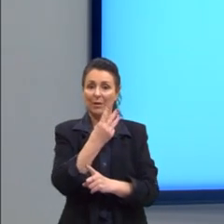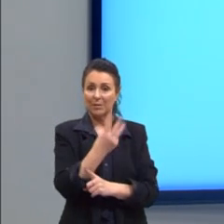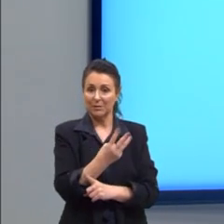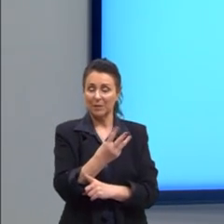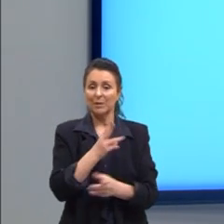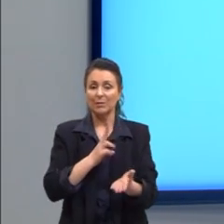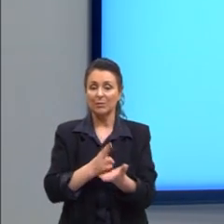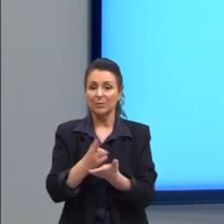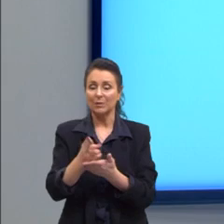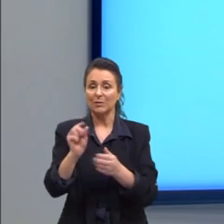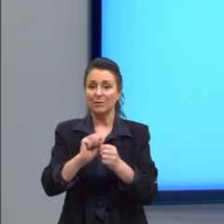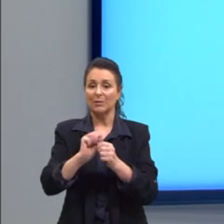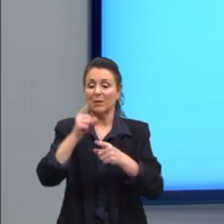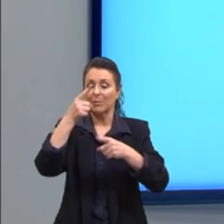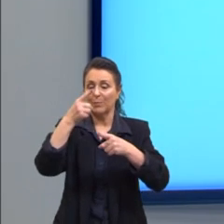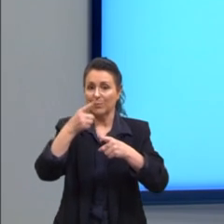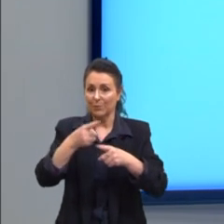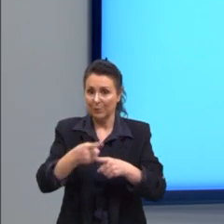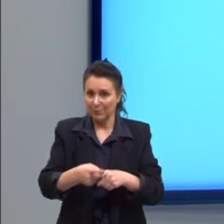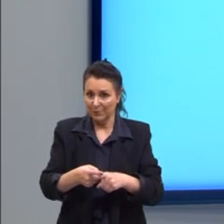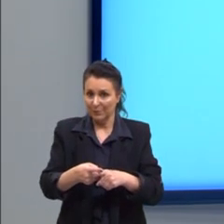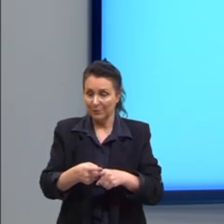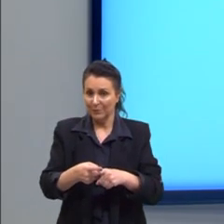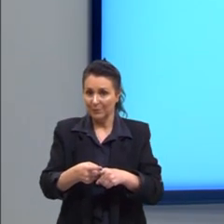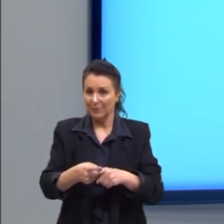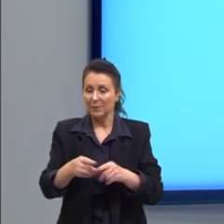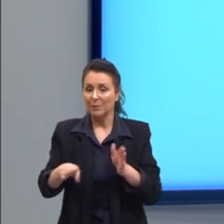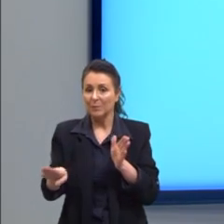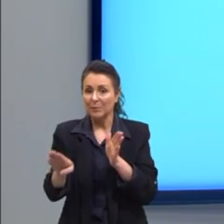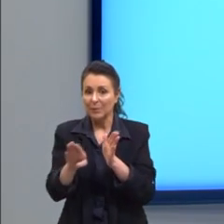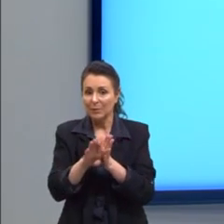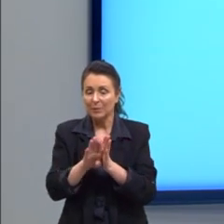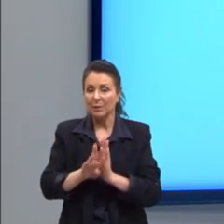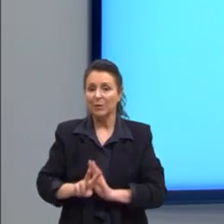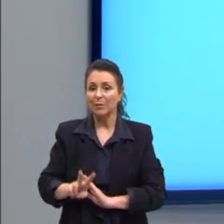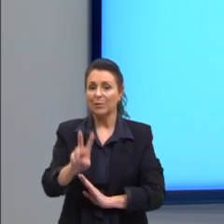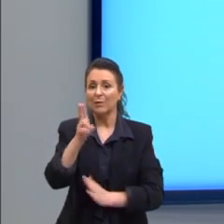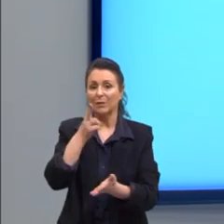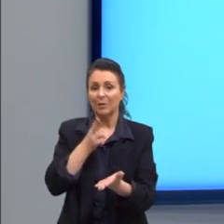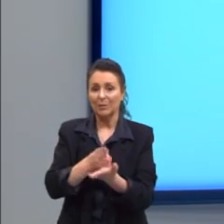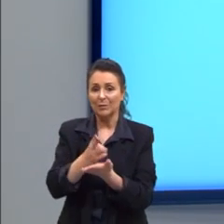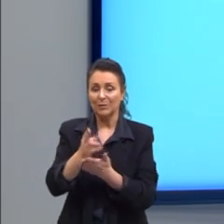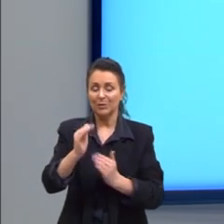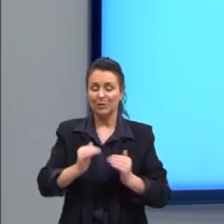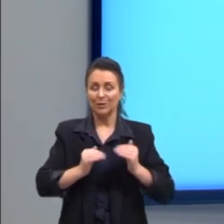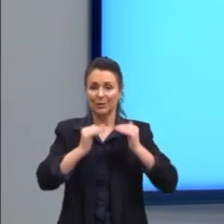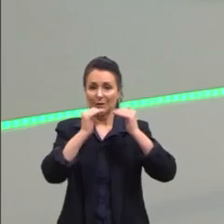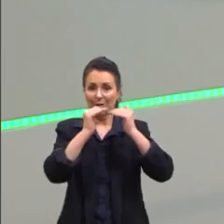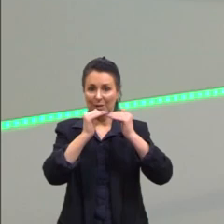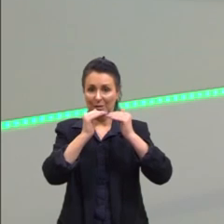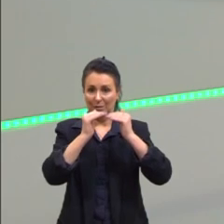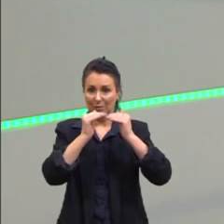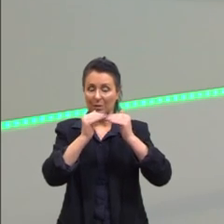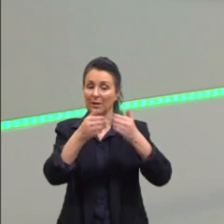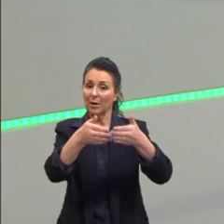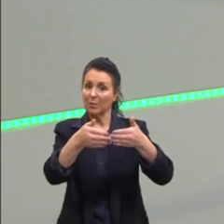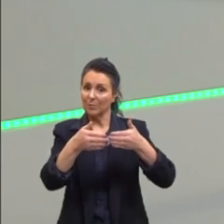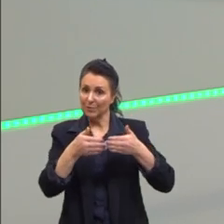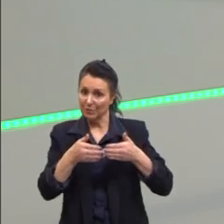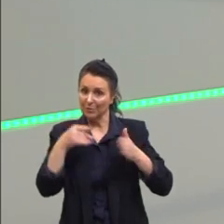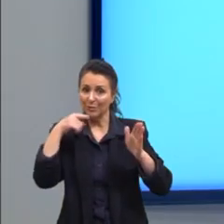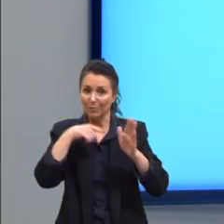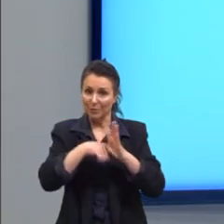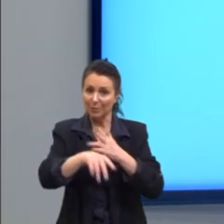constantes que eu vou fazer a multiplicação para chegar no valor da Constante que o que a questão me solicitou